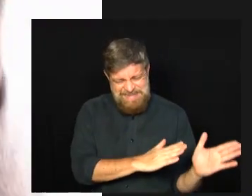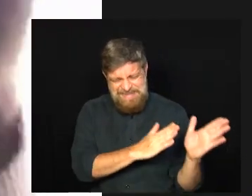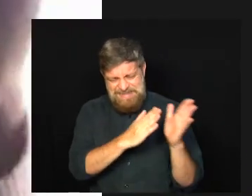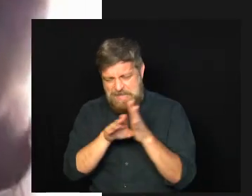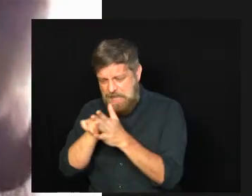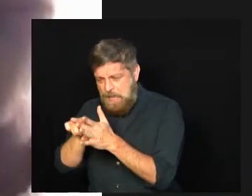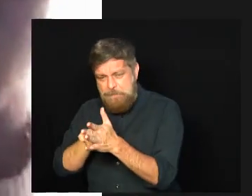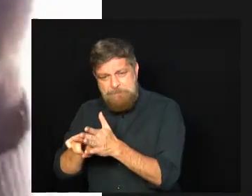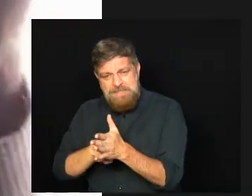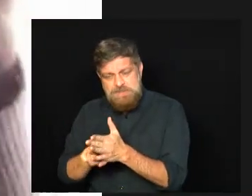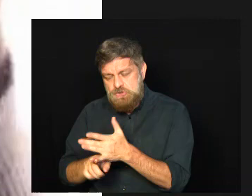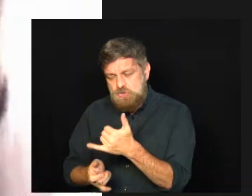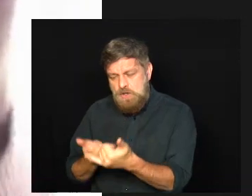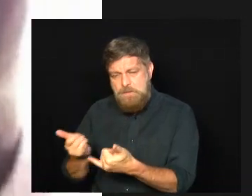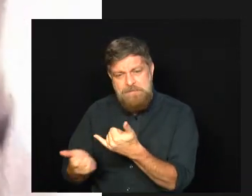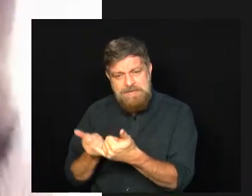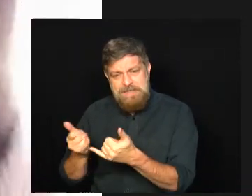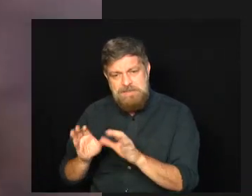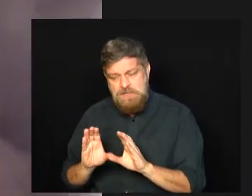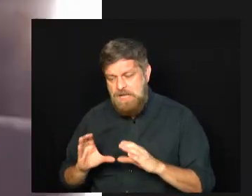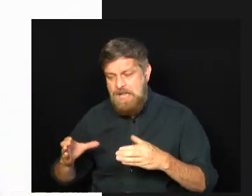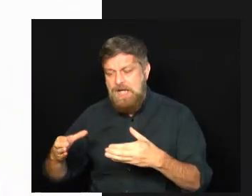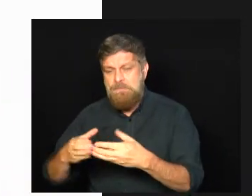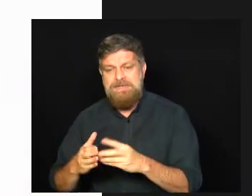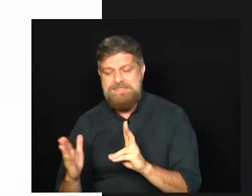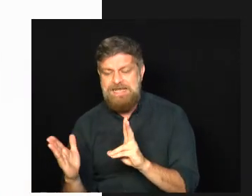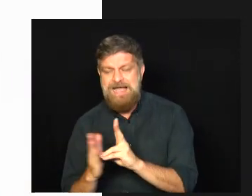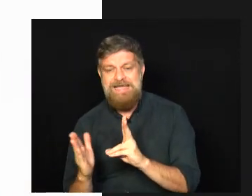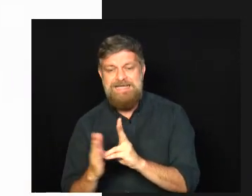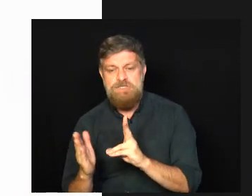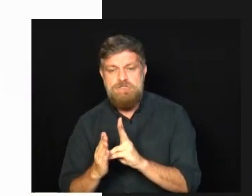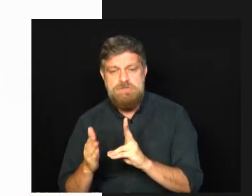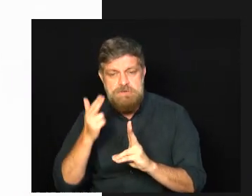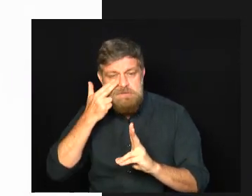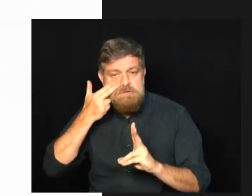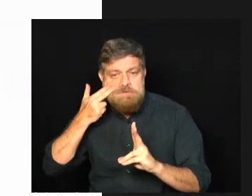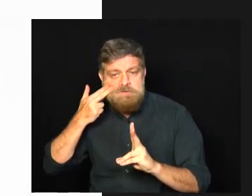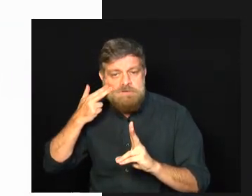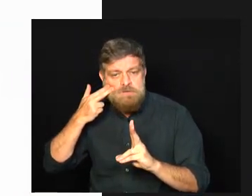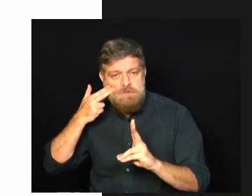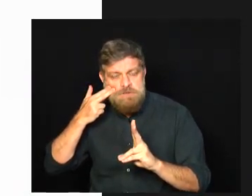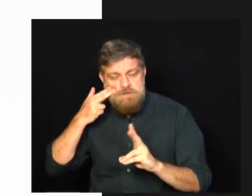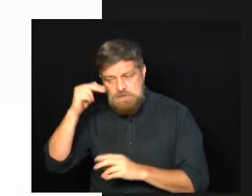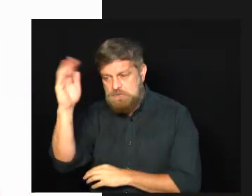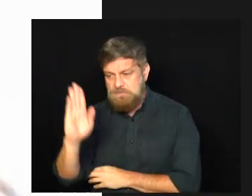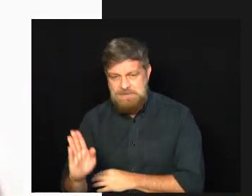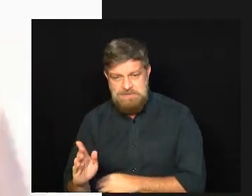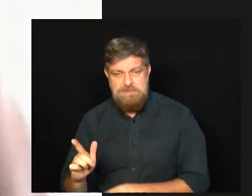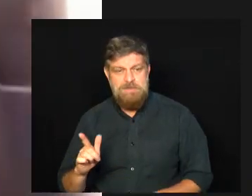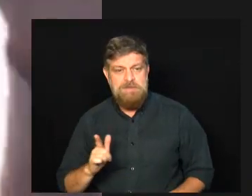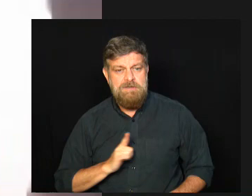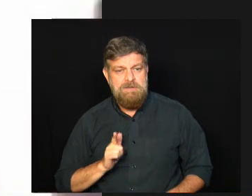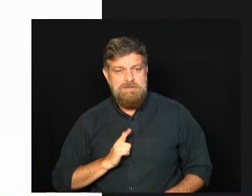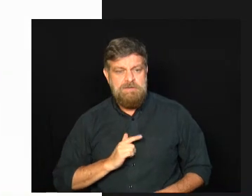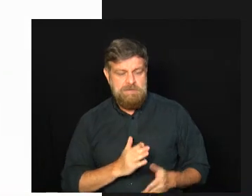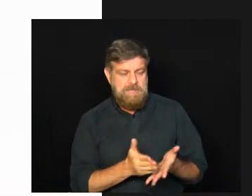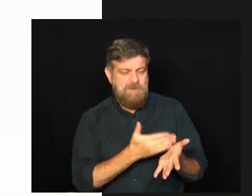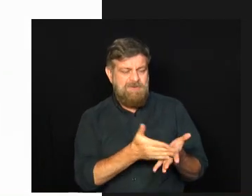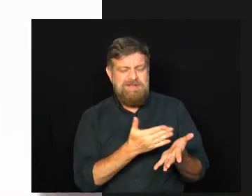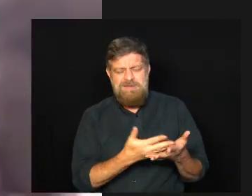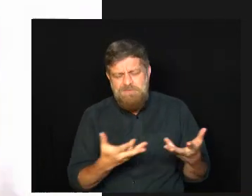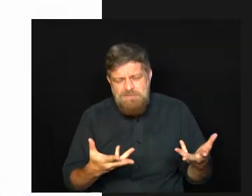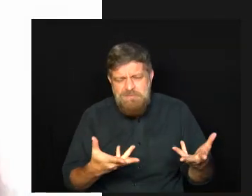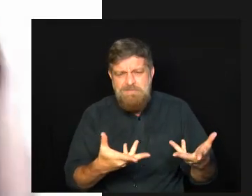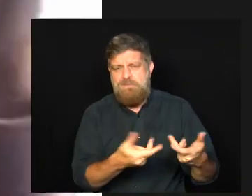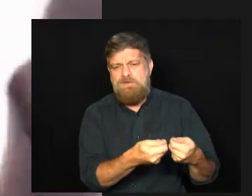e brincadeiras das comunidades indígenas brasileiras. Eu tenho livros